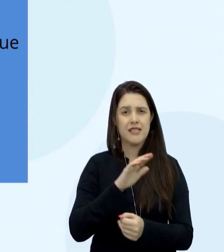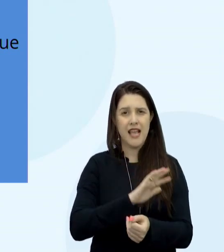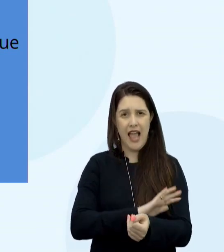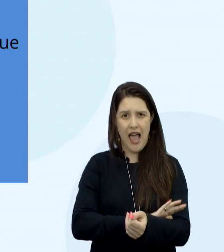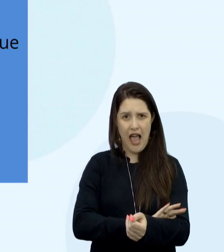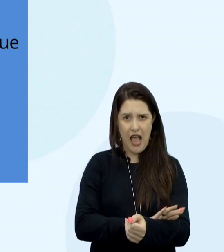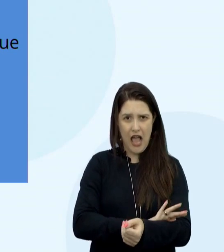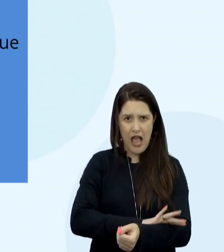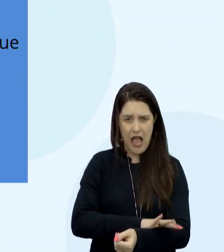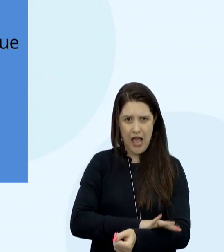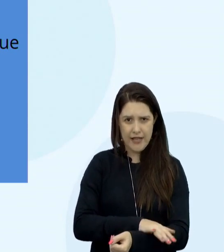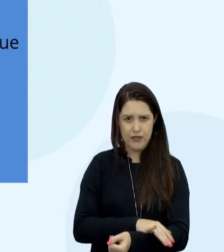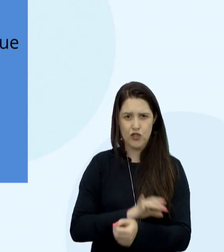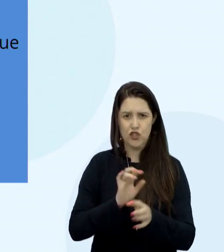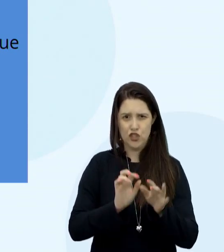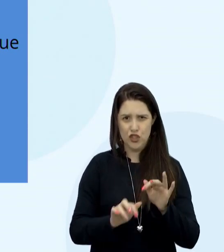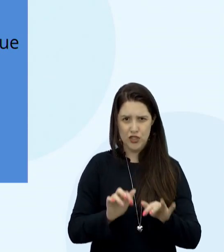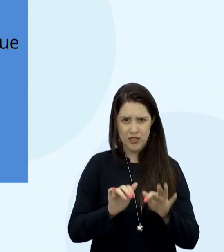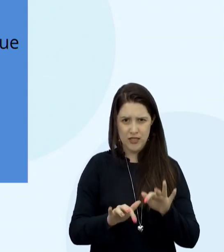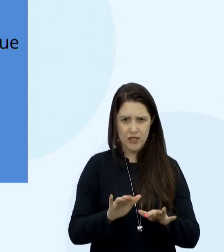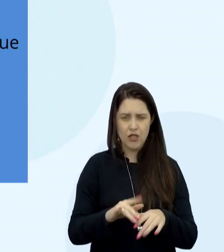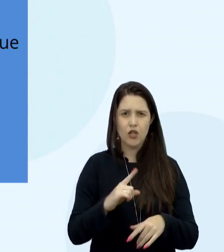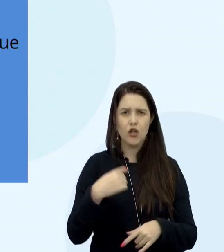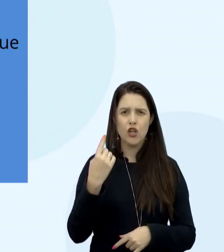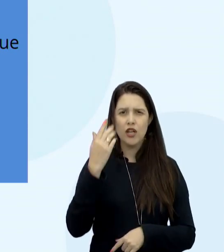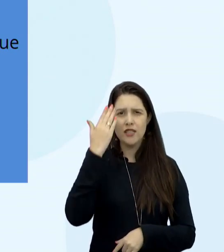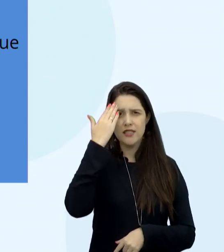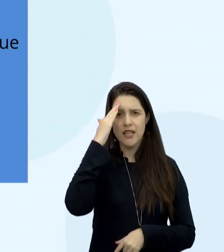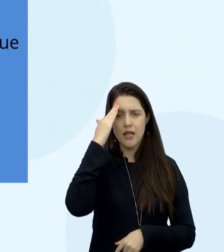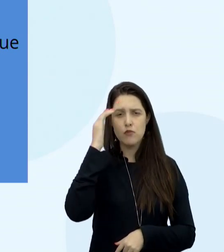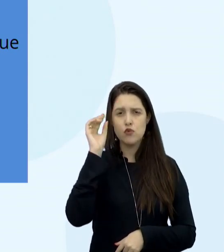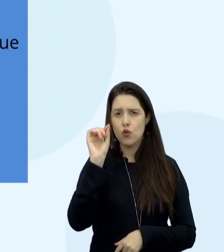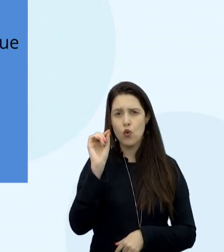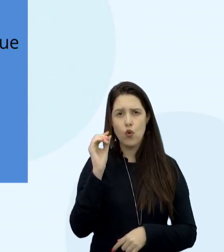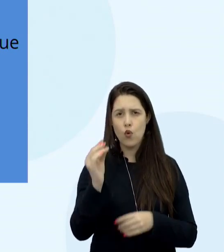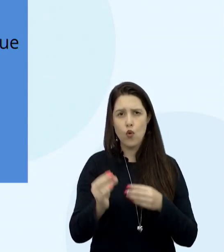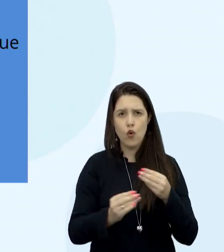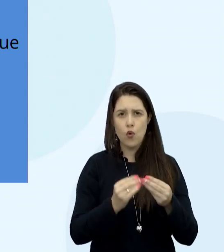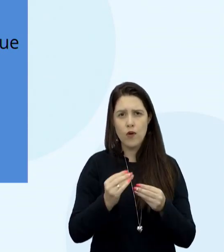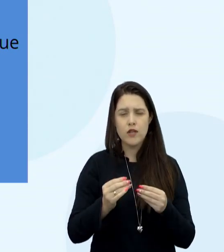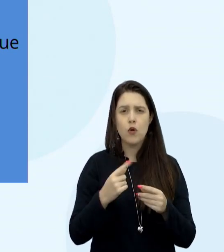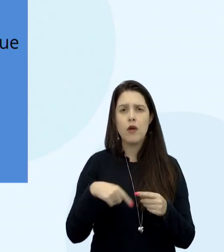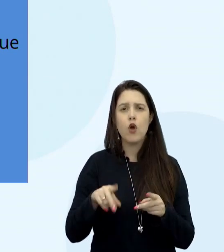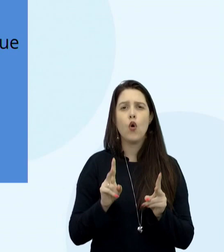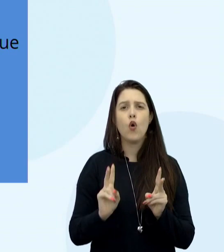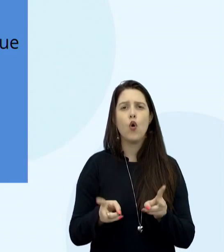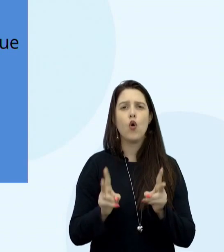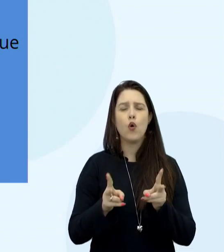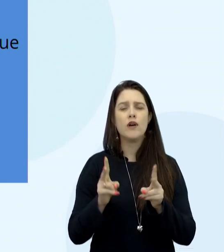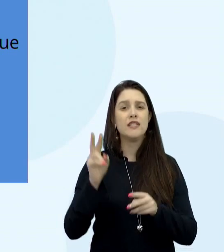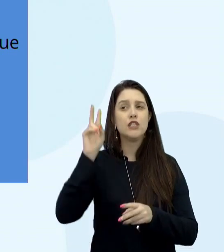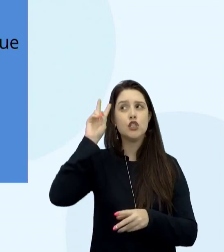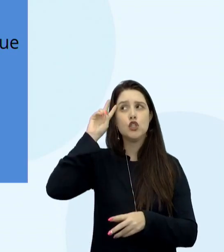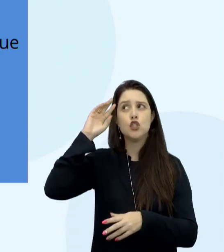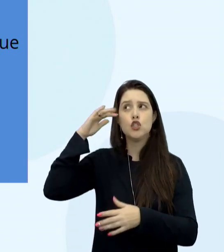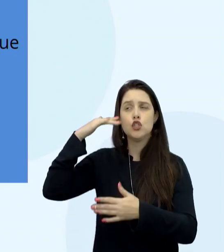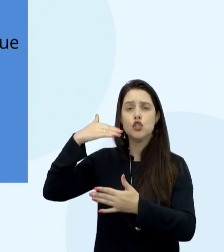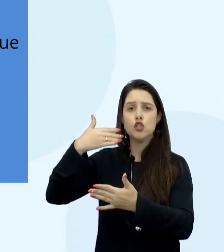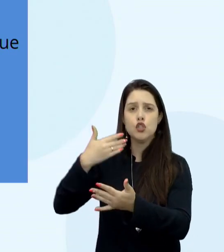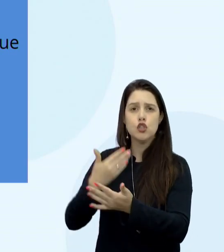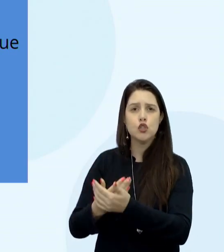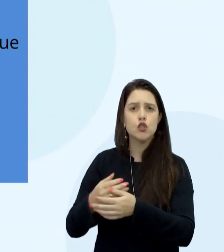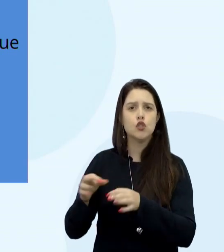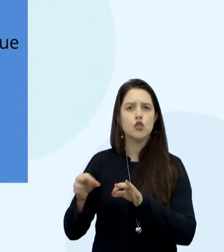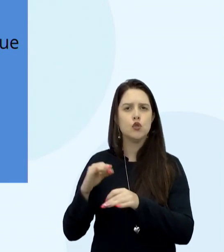racismo digitalizado, nós entendemos como uma consequência histórica de um